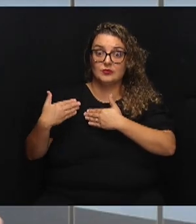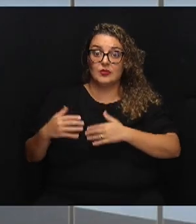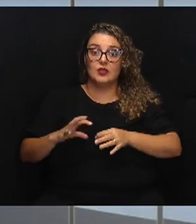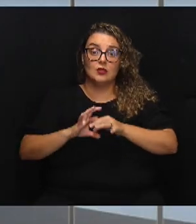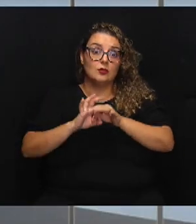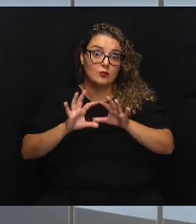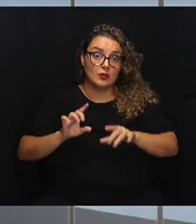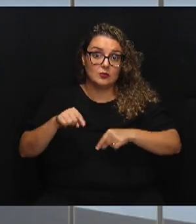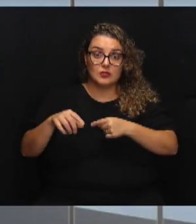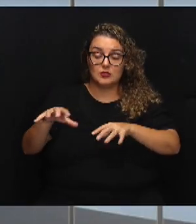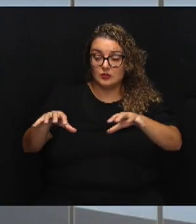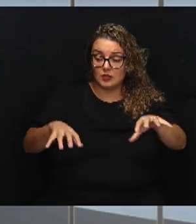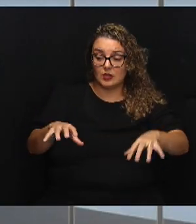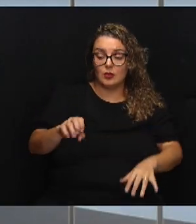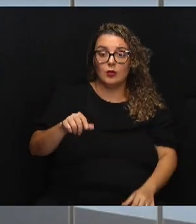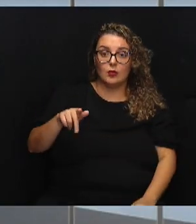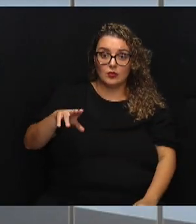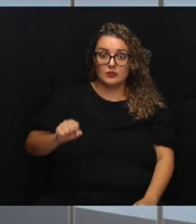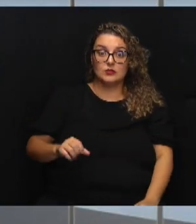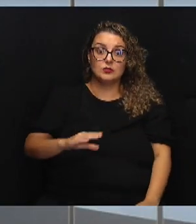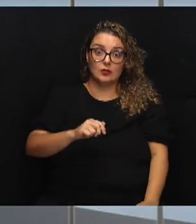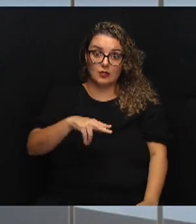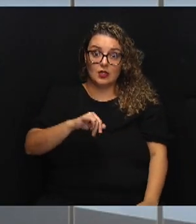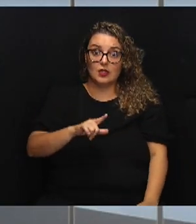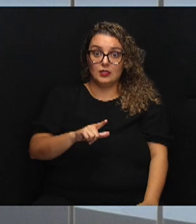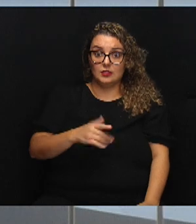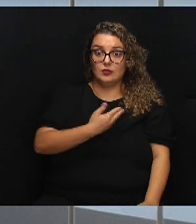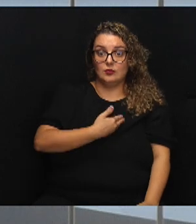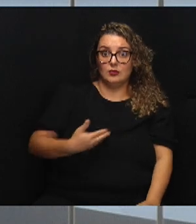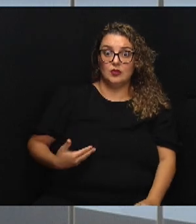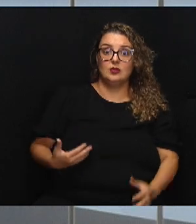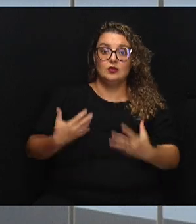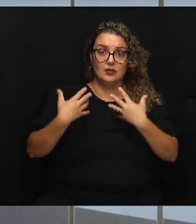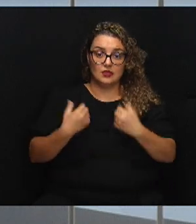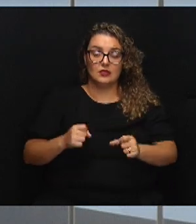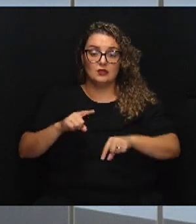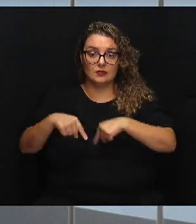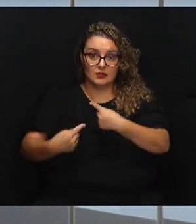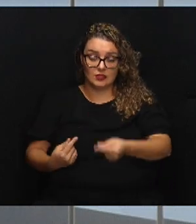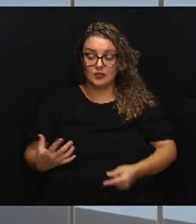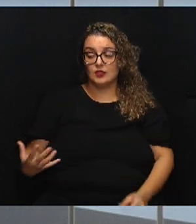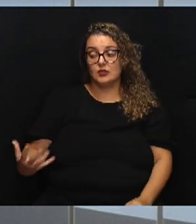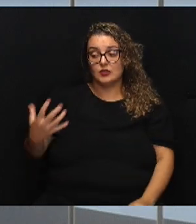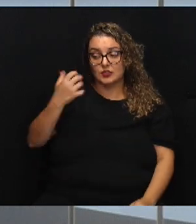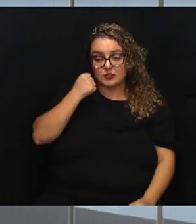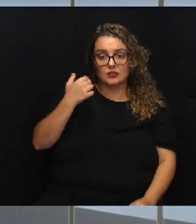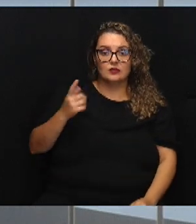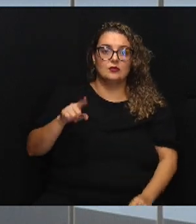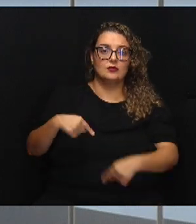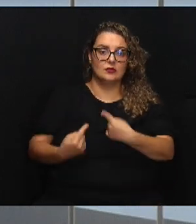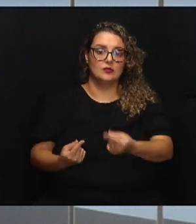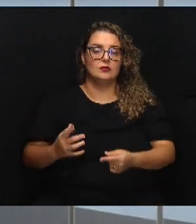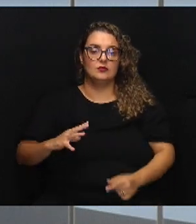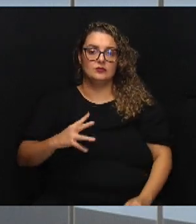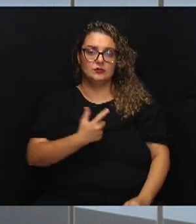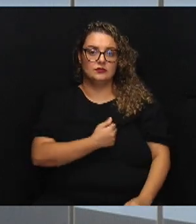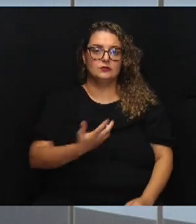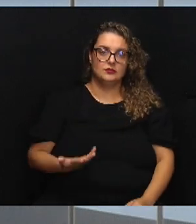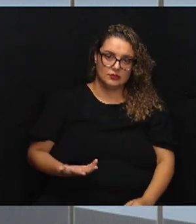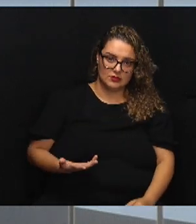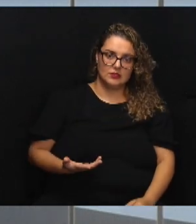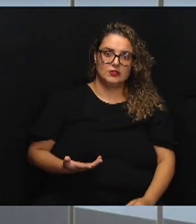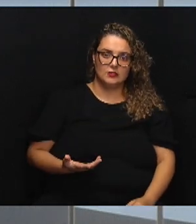permite que as ONGs e o próprio canil público, que é o departamento, resgate outra vida, reabilite e ponha para adoção. Então a